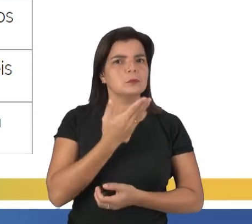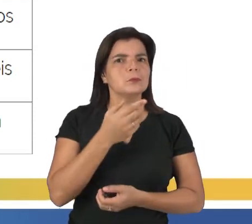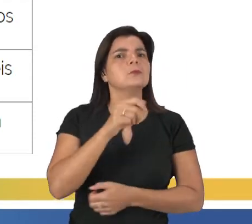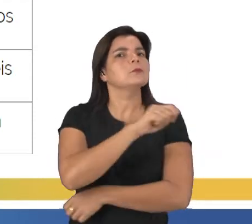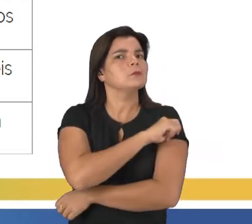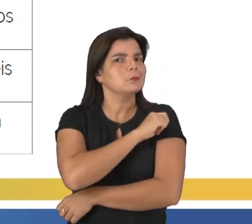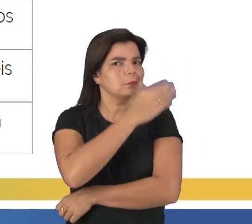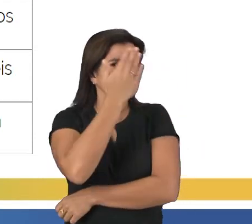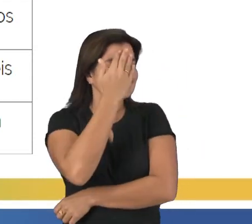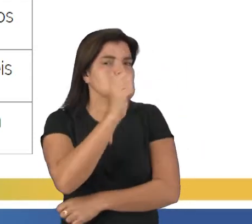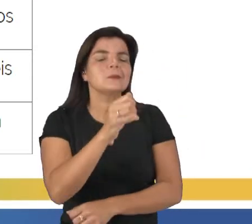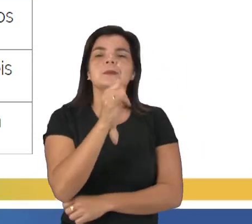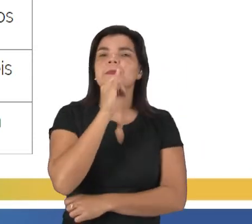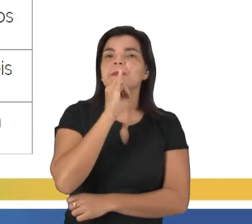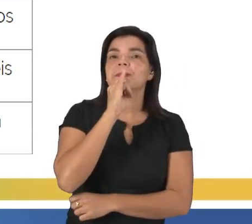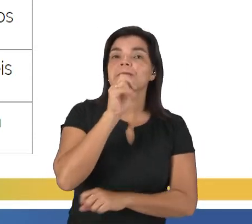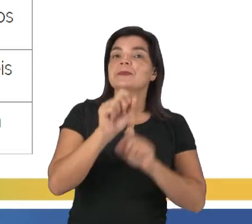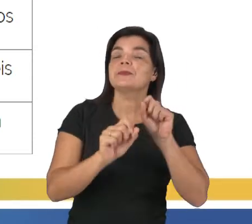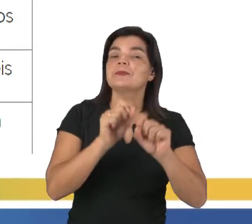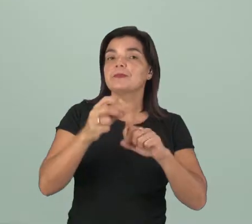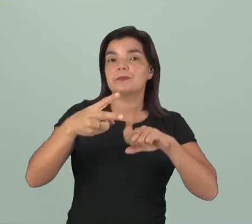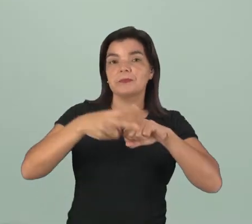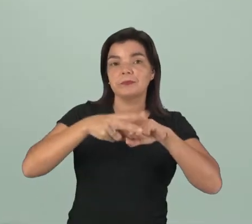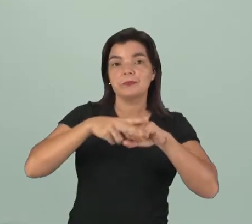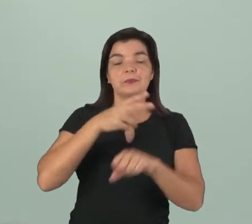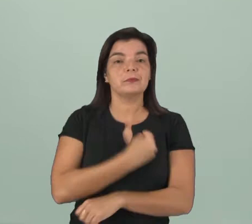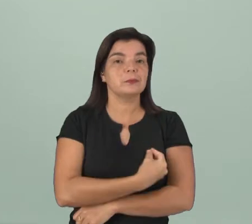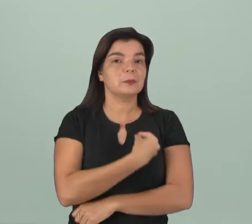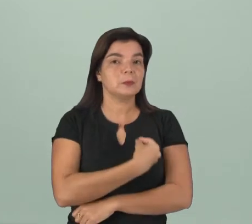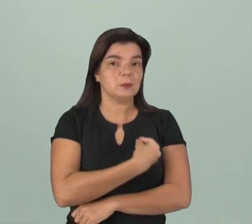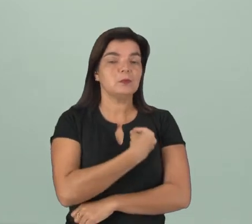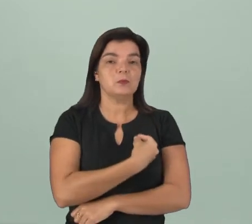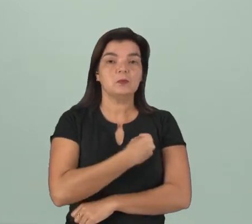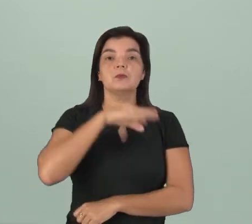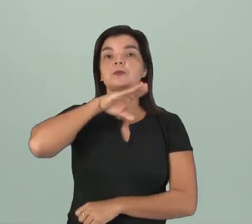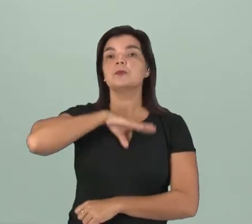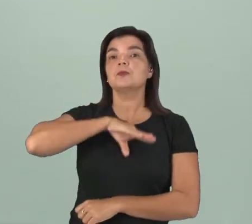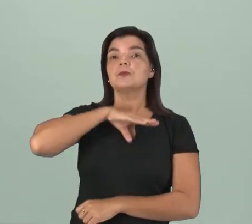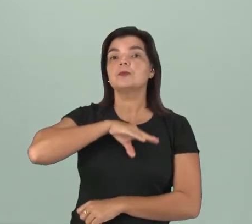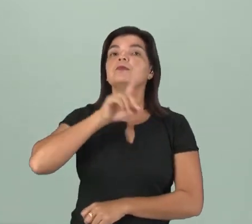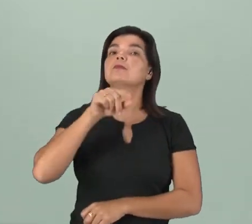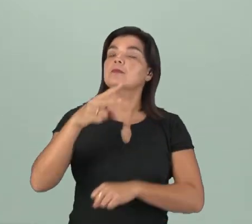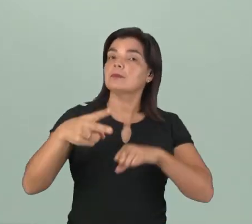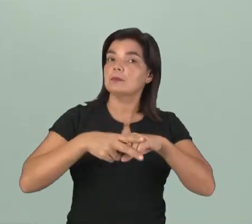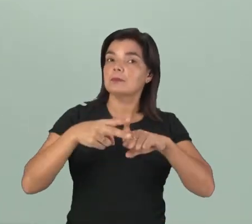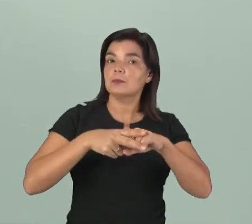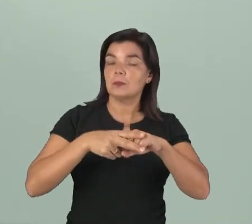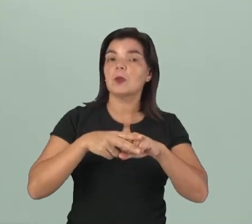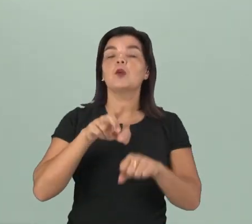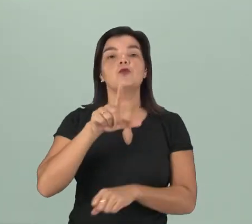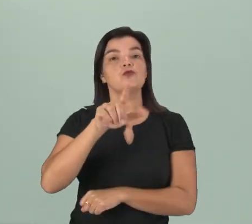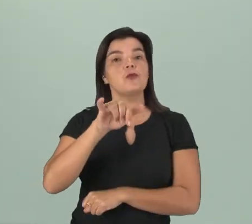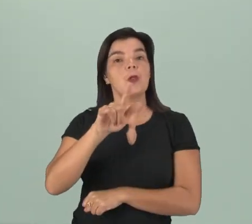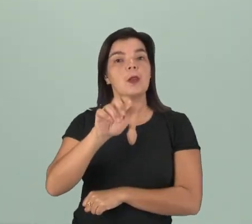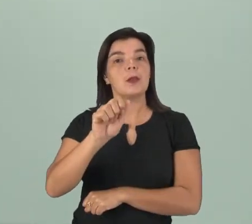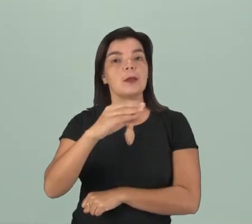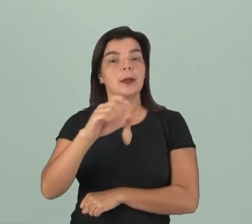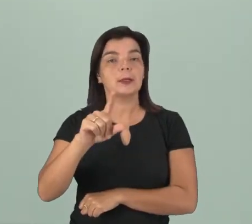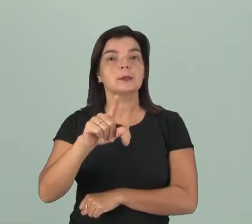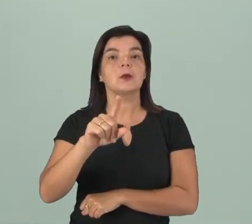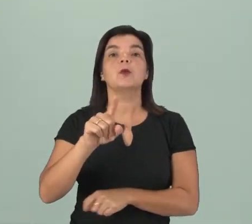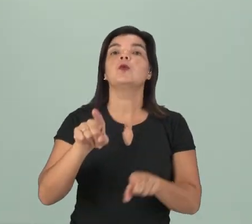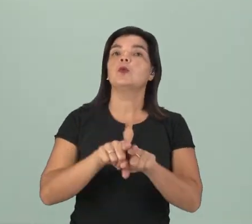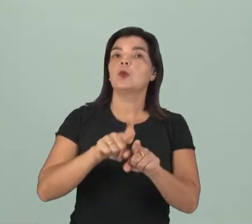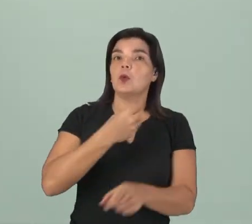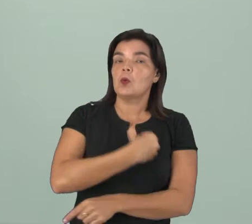aluno saiba. O exemplo é que o verbo ser, da língua portuguesa, ele é um verbo de ligação, tá? Quando